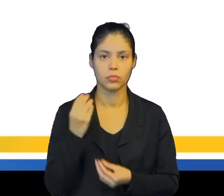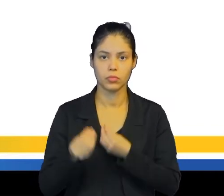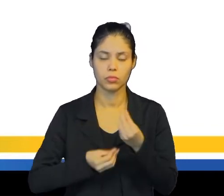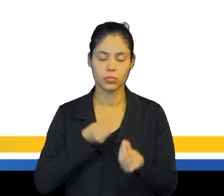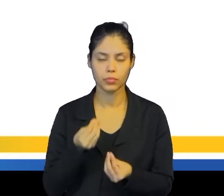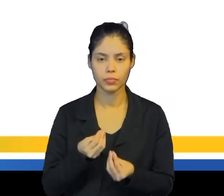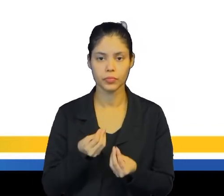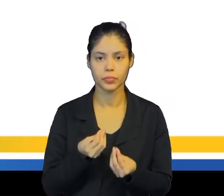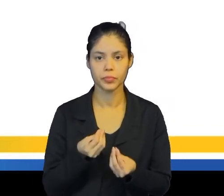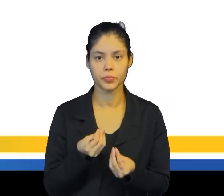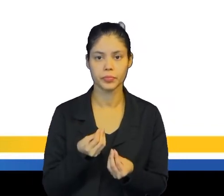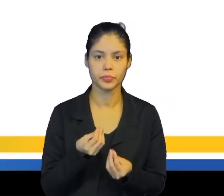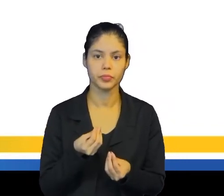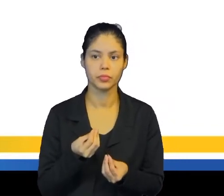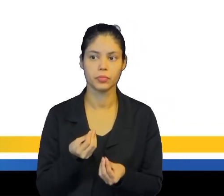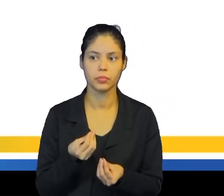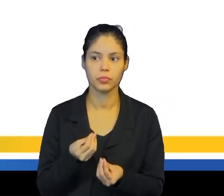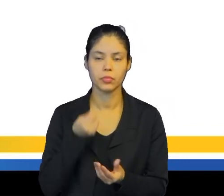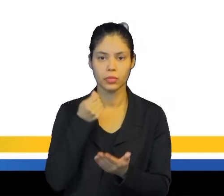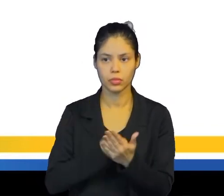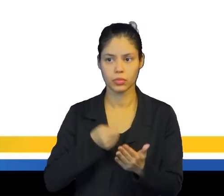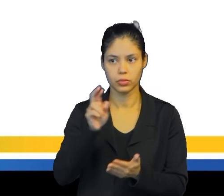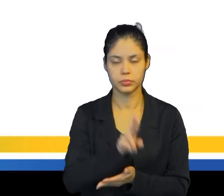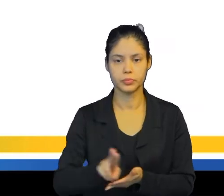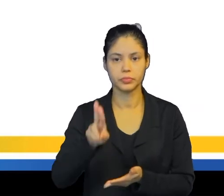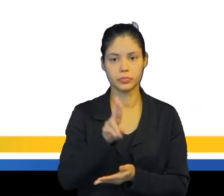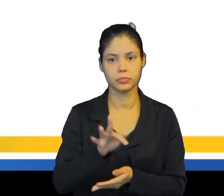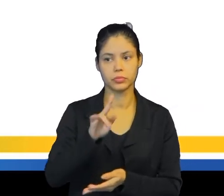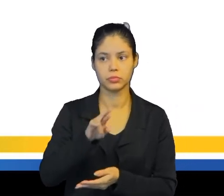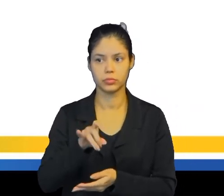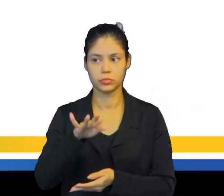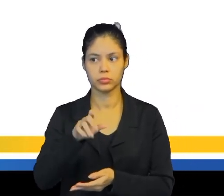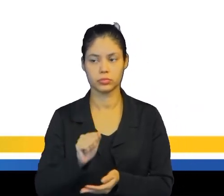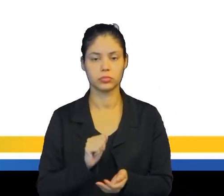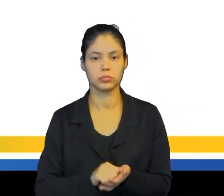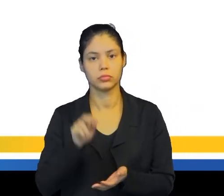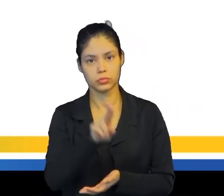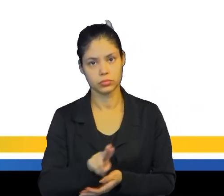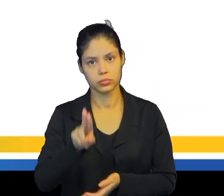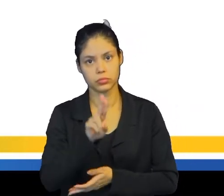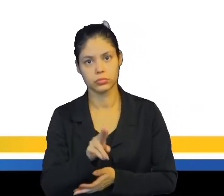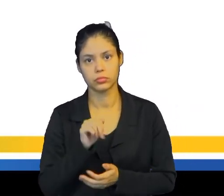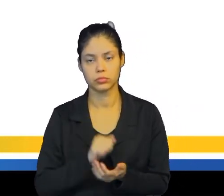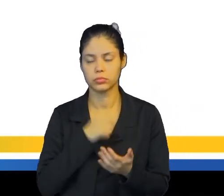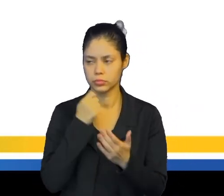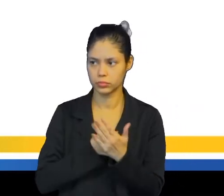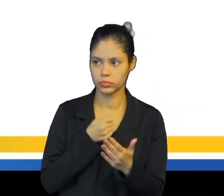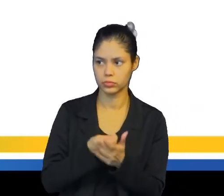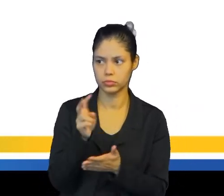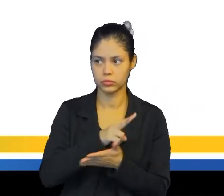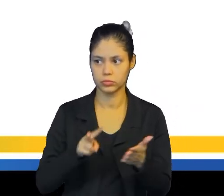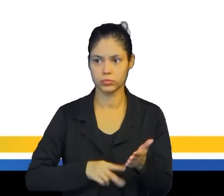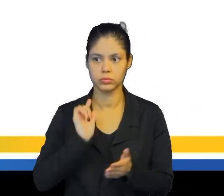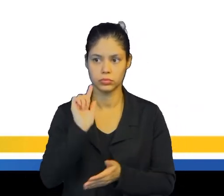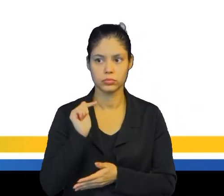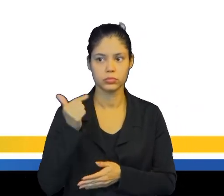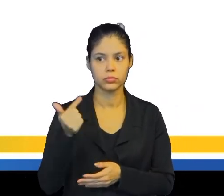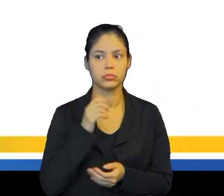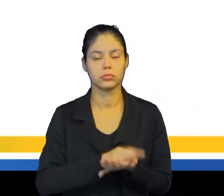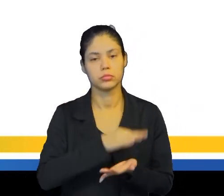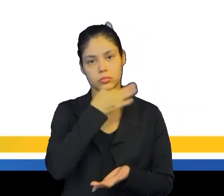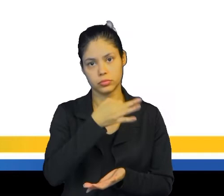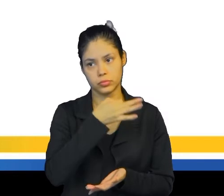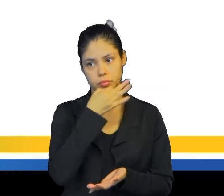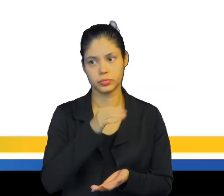forma de convencer, ele usa a forma de convencer o leitor, né, ali a